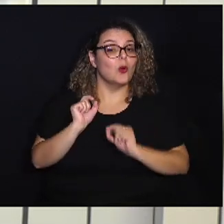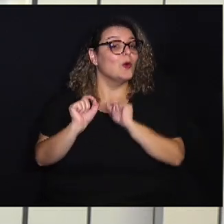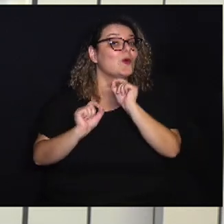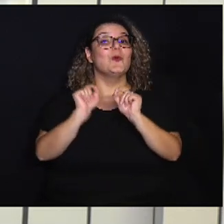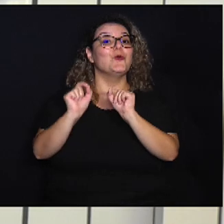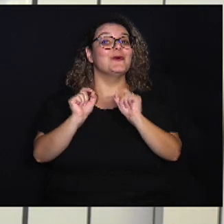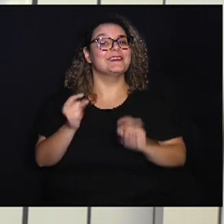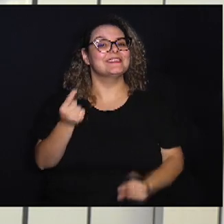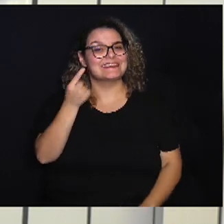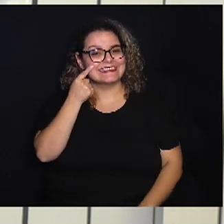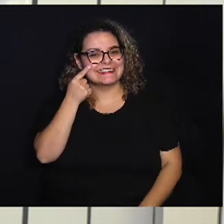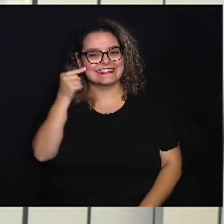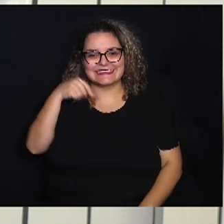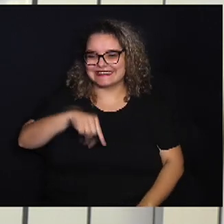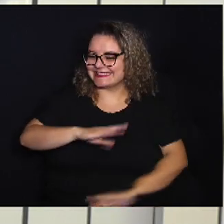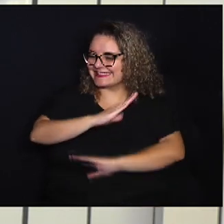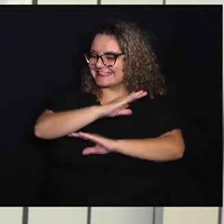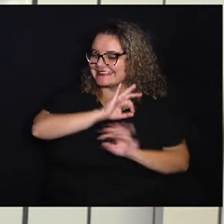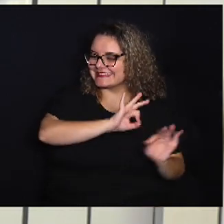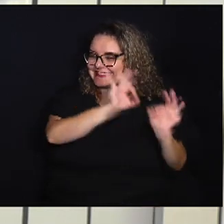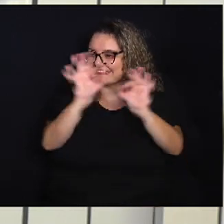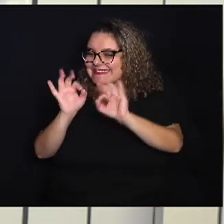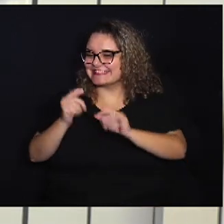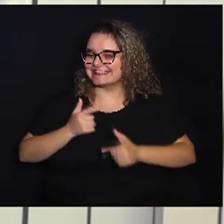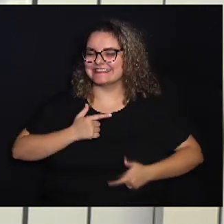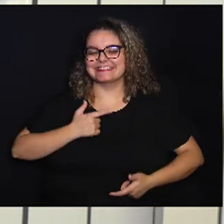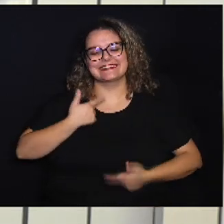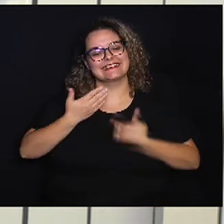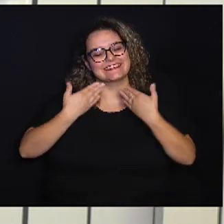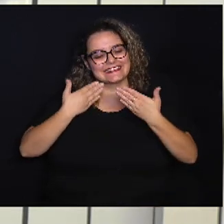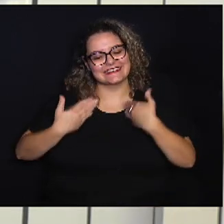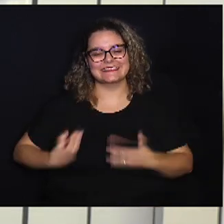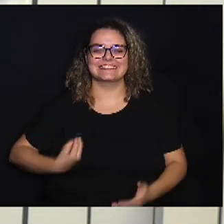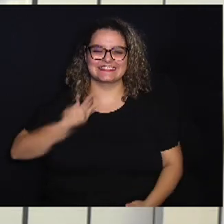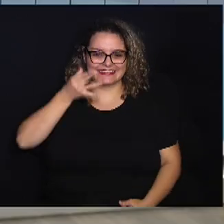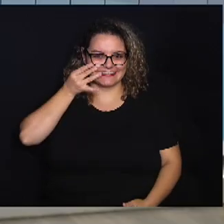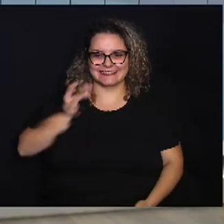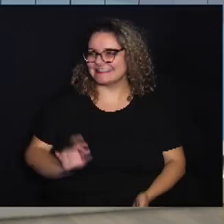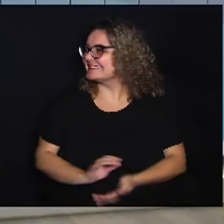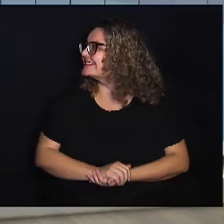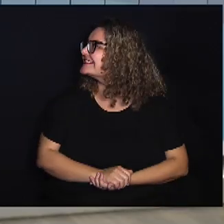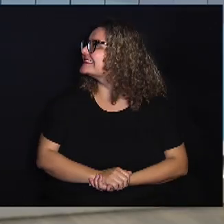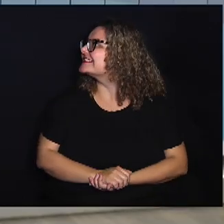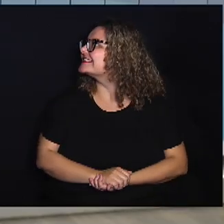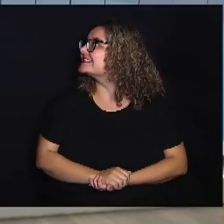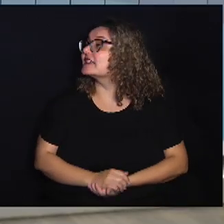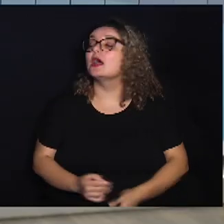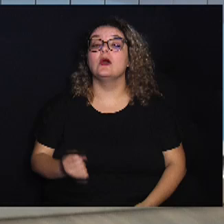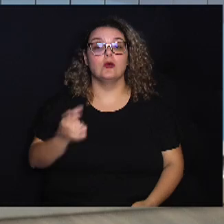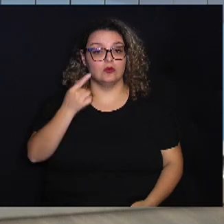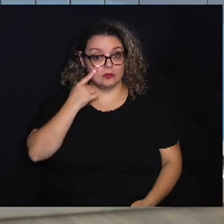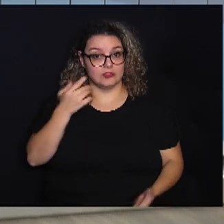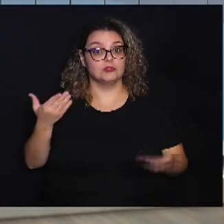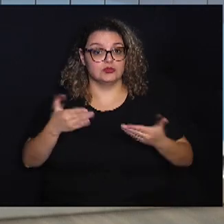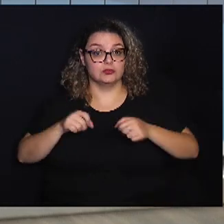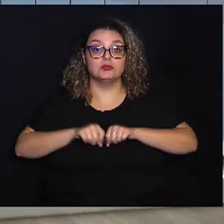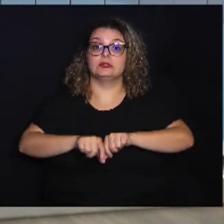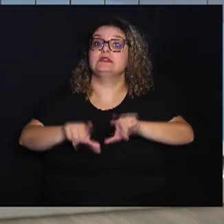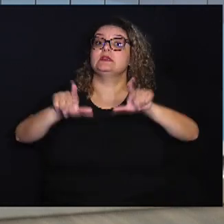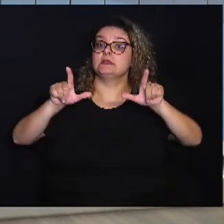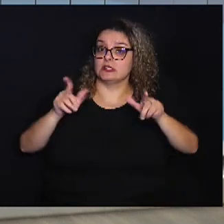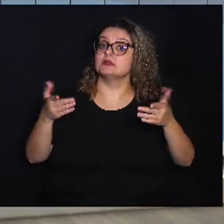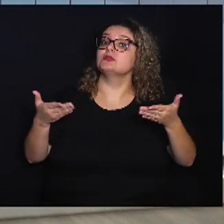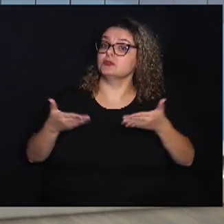construtiva, o que você quer assistir aqui no nosso telejornal, que a gente conversa ao vivo. Confira a partir de agora